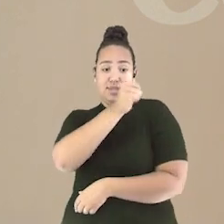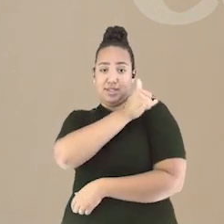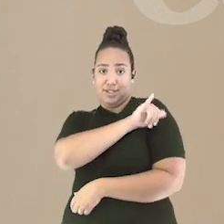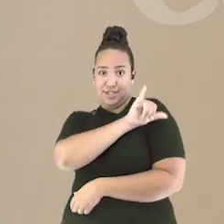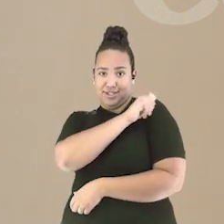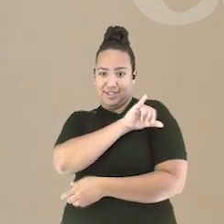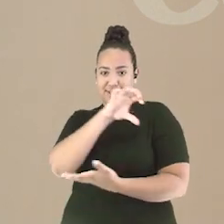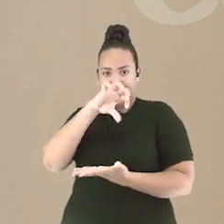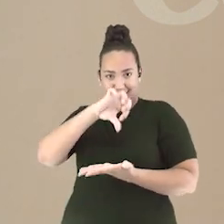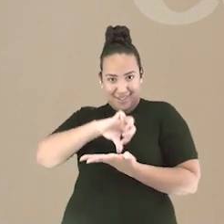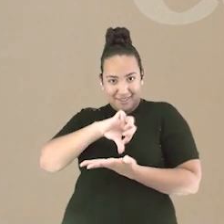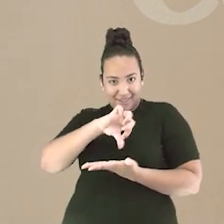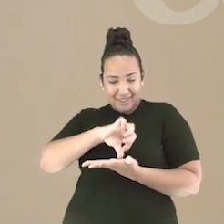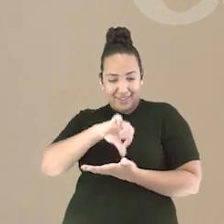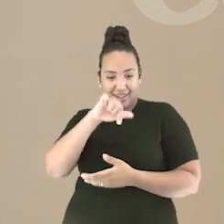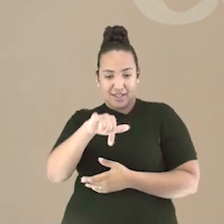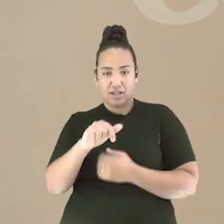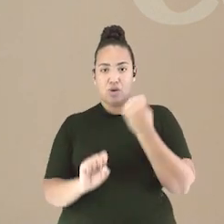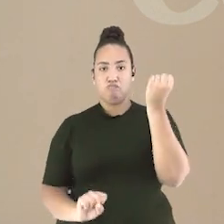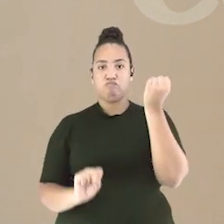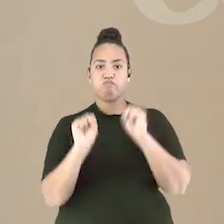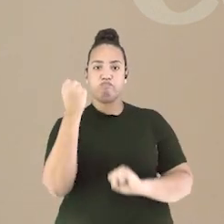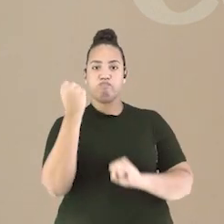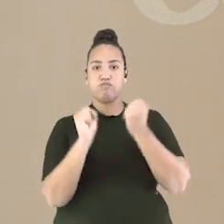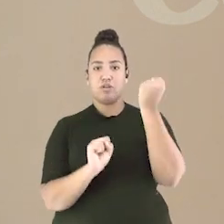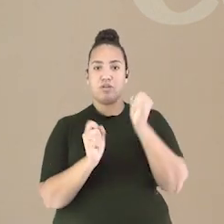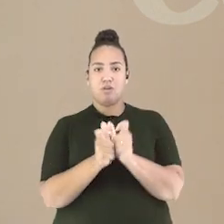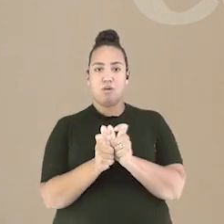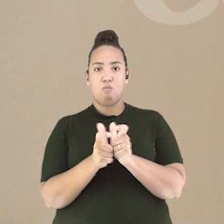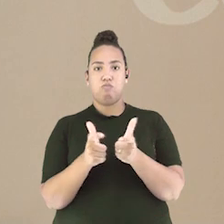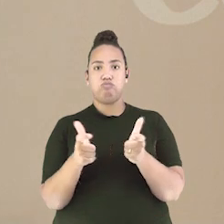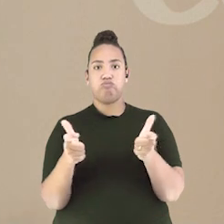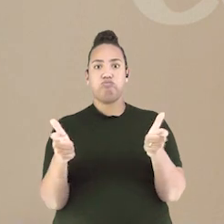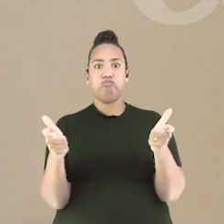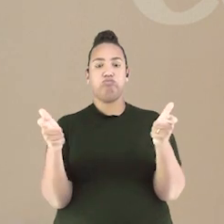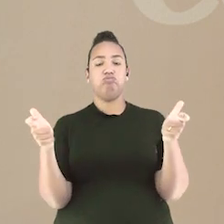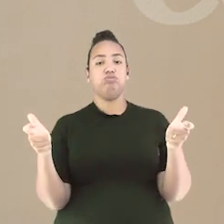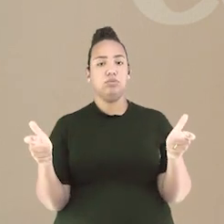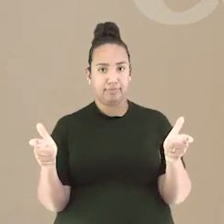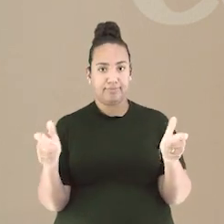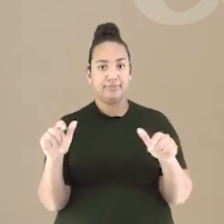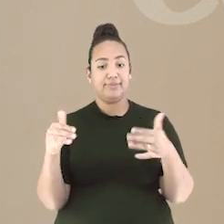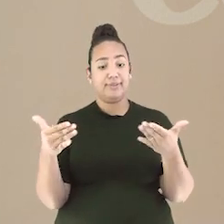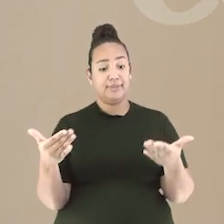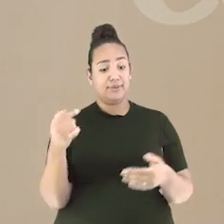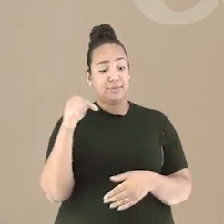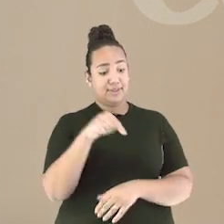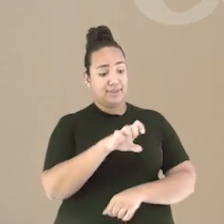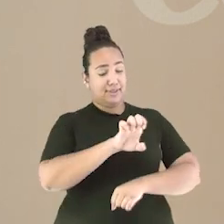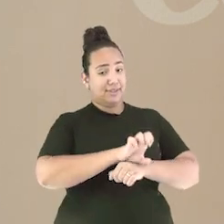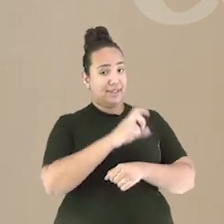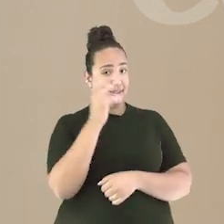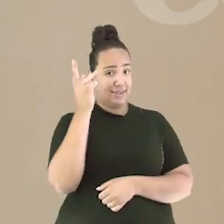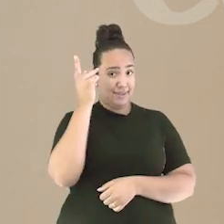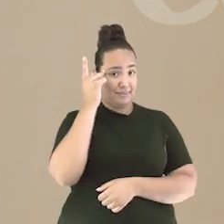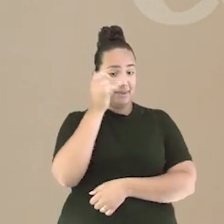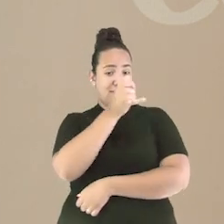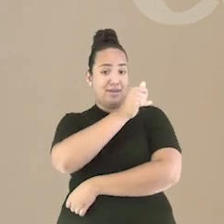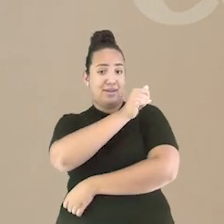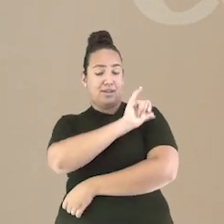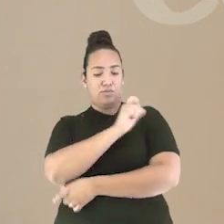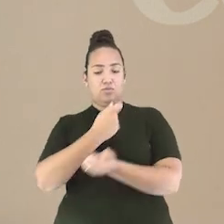Rio, que era a capital, uma forte industrialização, aumentando assim o poder econômico desses